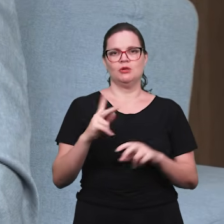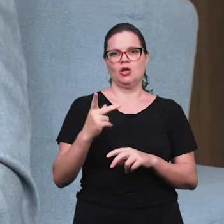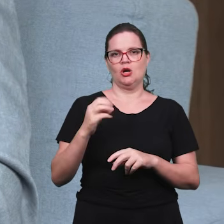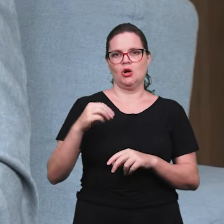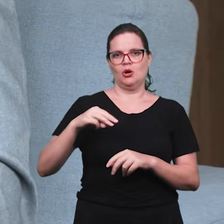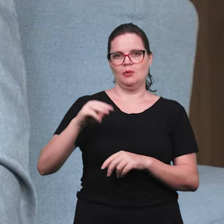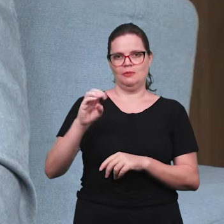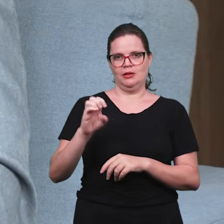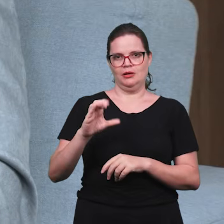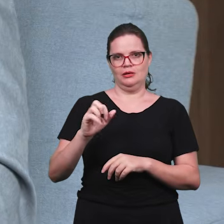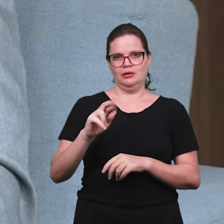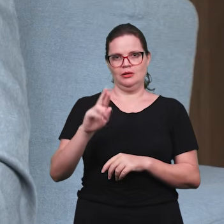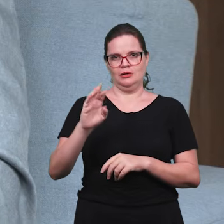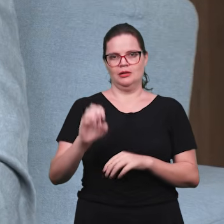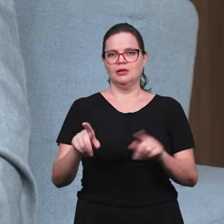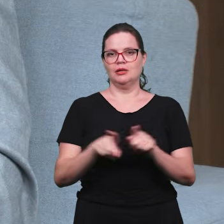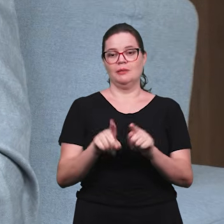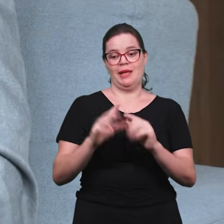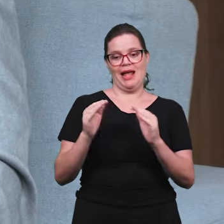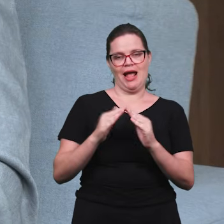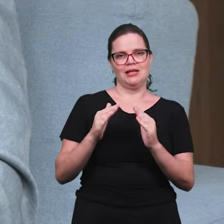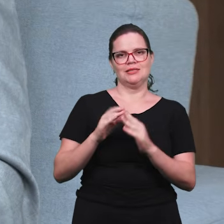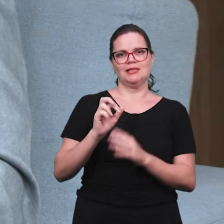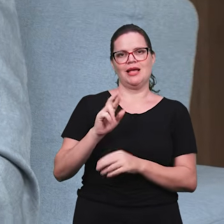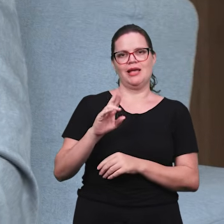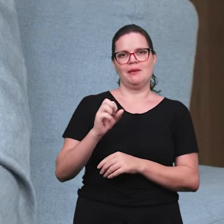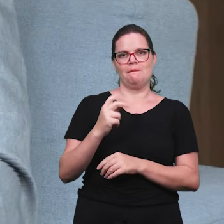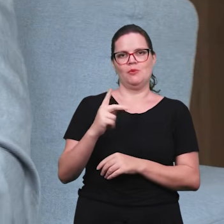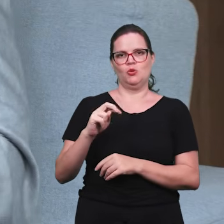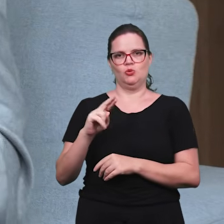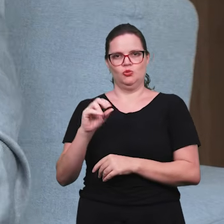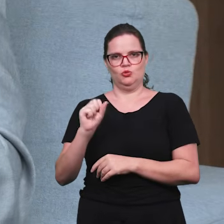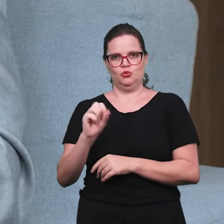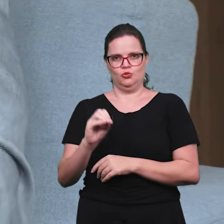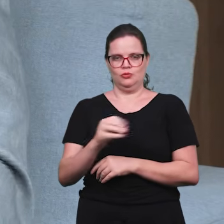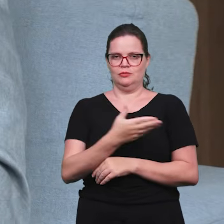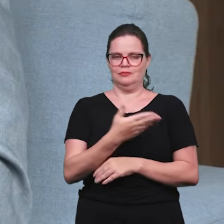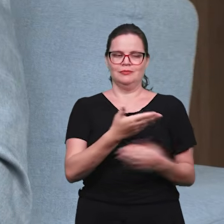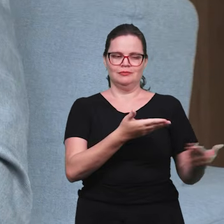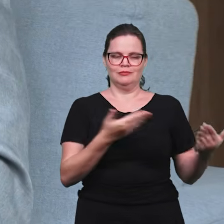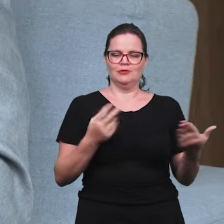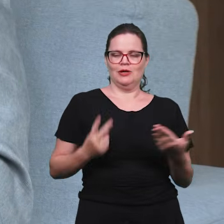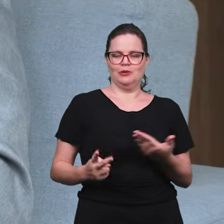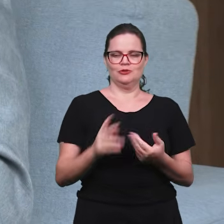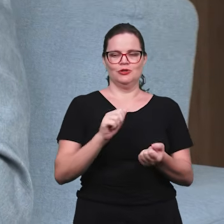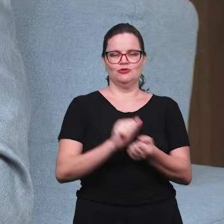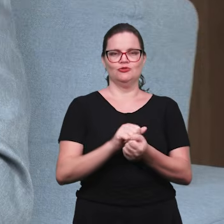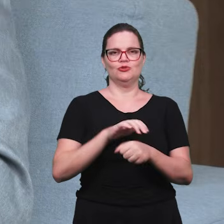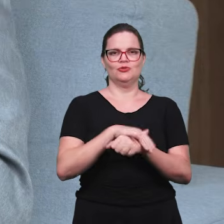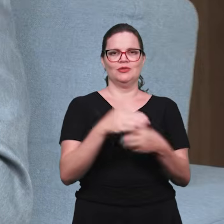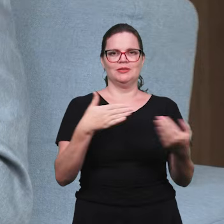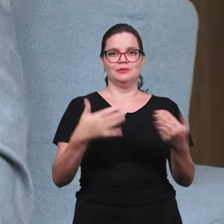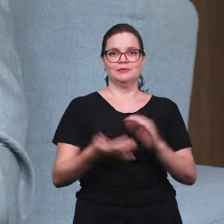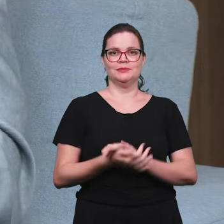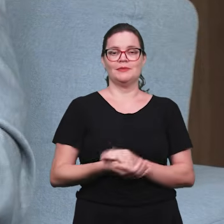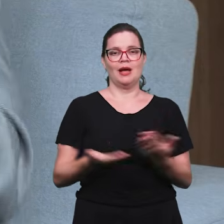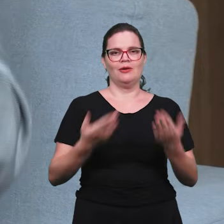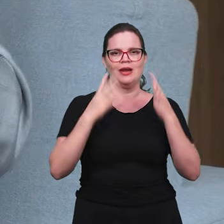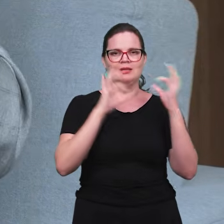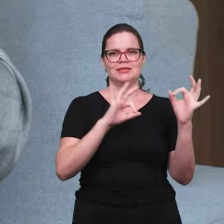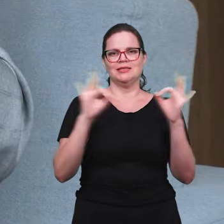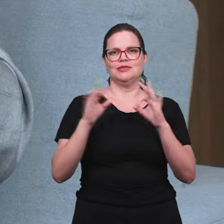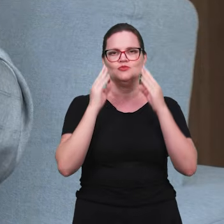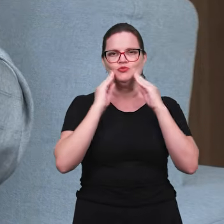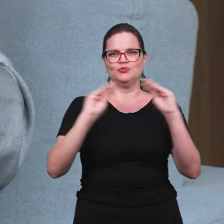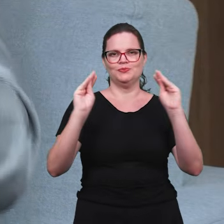home care e também casas de repouso. E nós vamos estar aqui com os nossos convidados conversando com a gente. Enquanto isso,